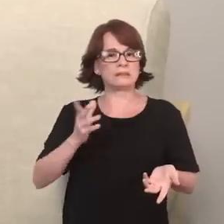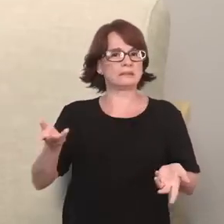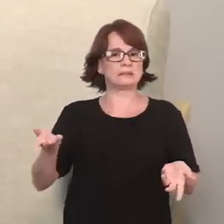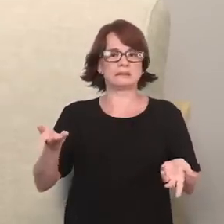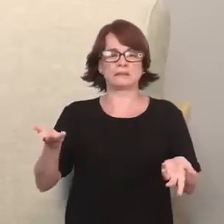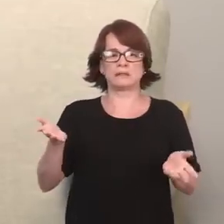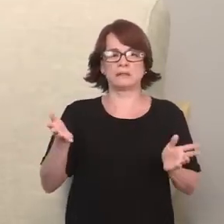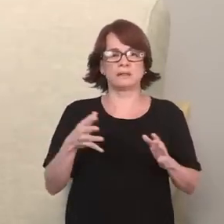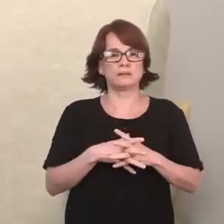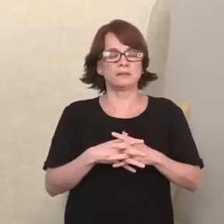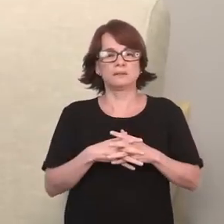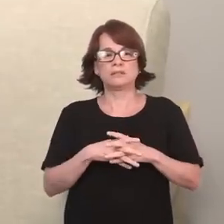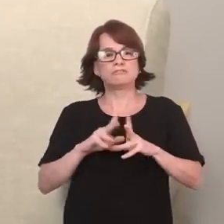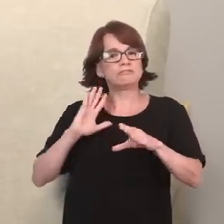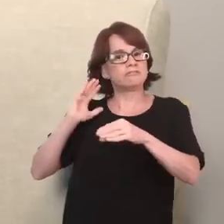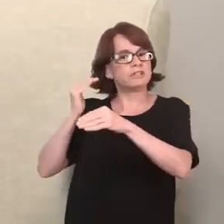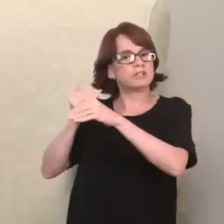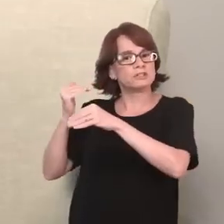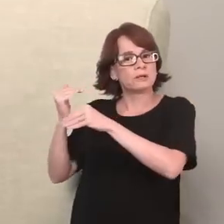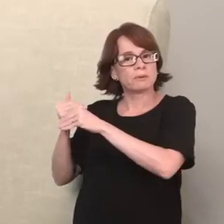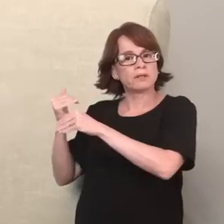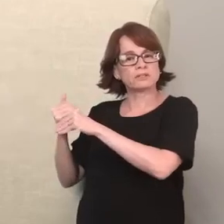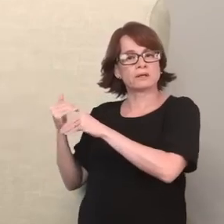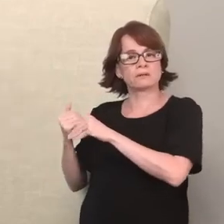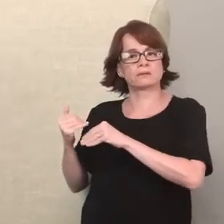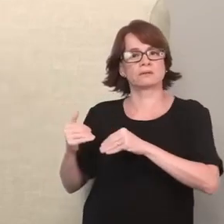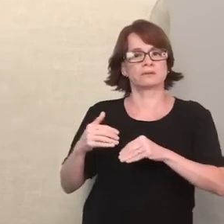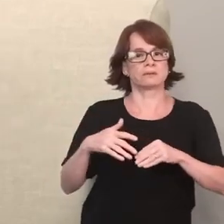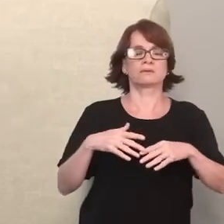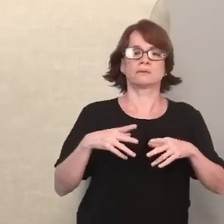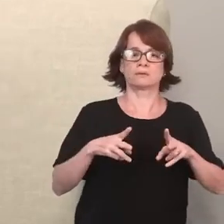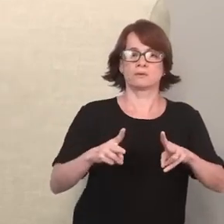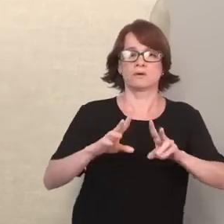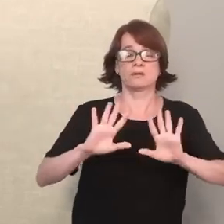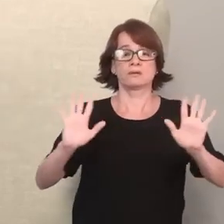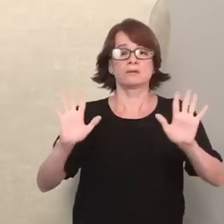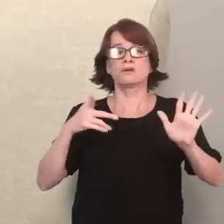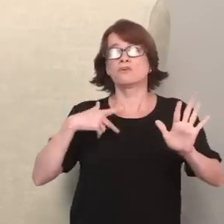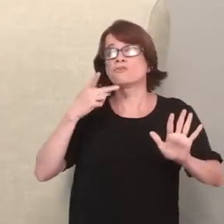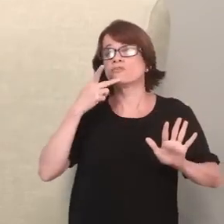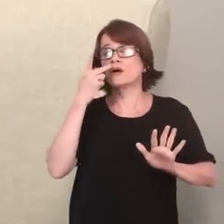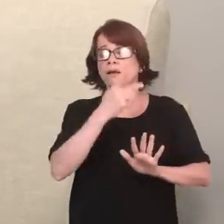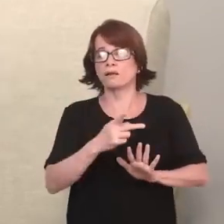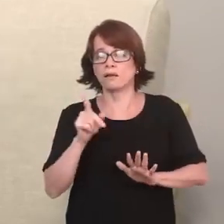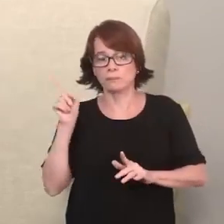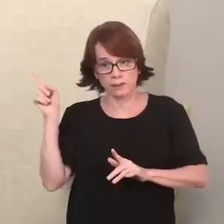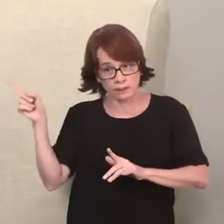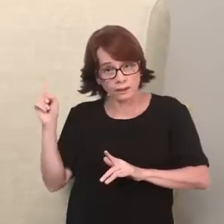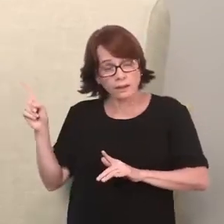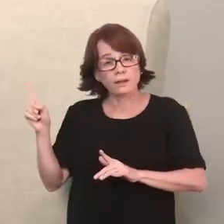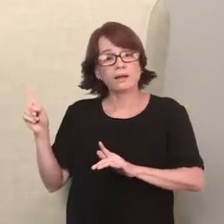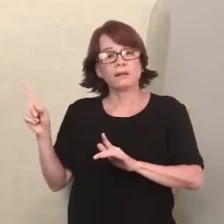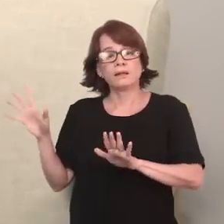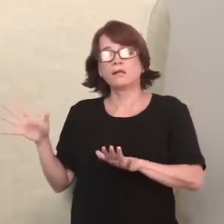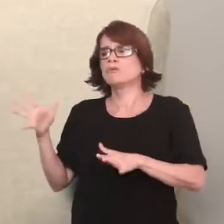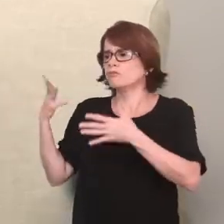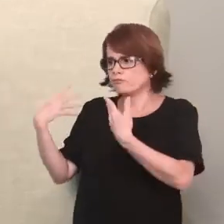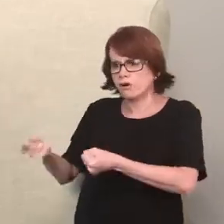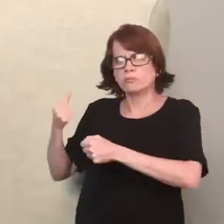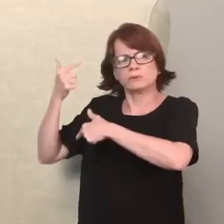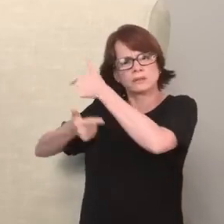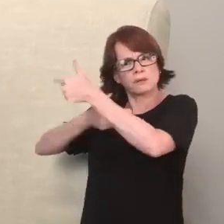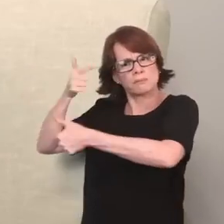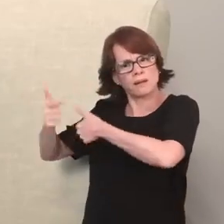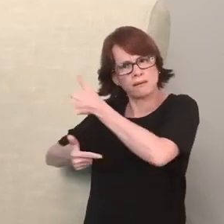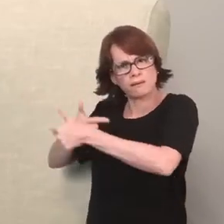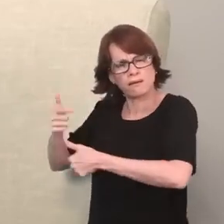na rua, fechar comércio à força, nada. Então, eu falei isso para o governador e falei, olha, então agora